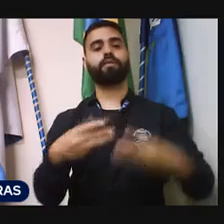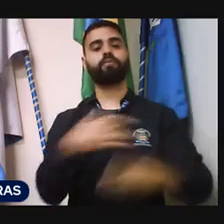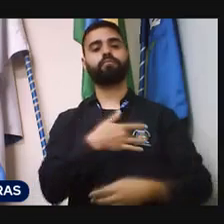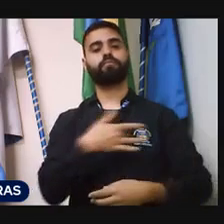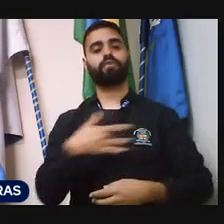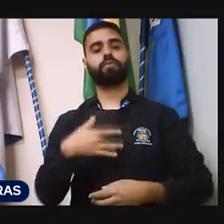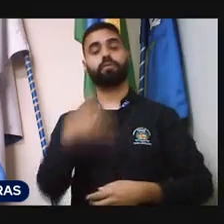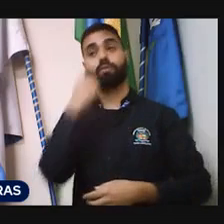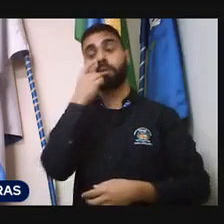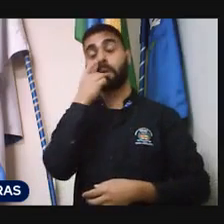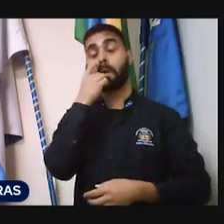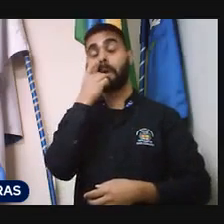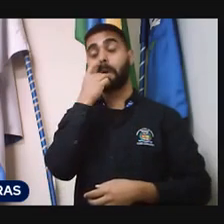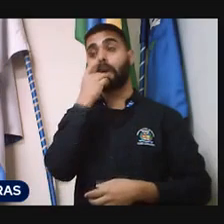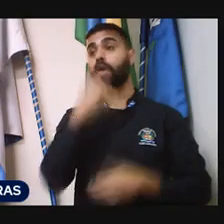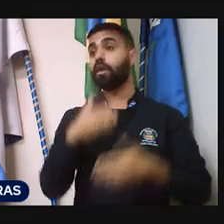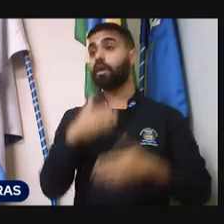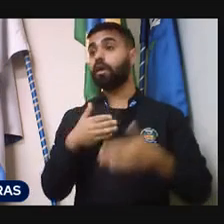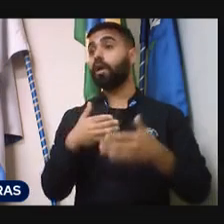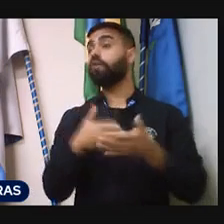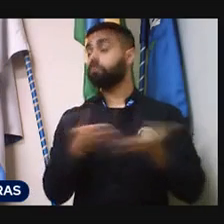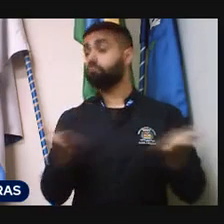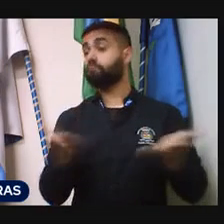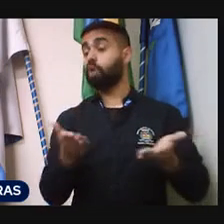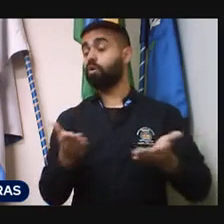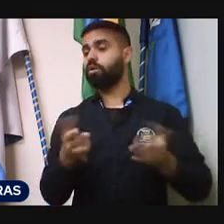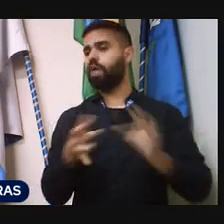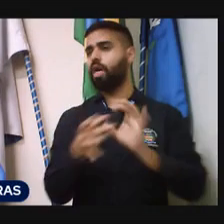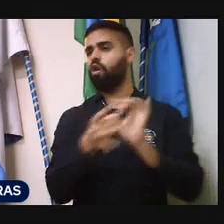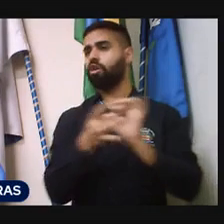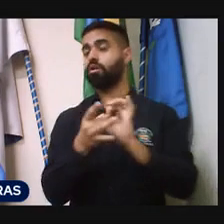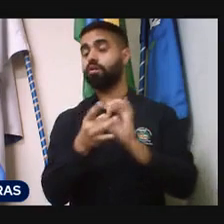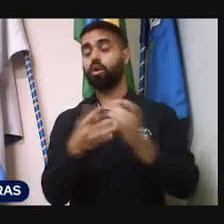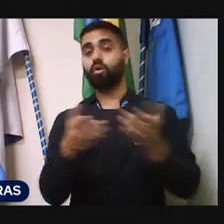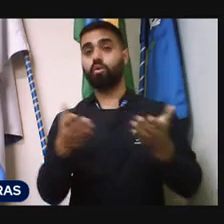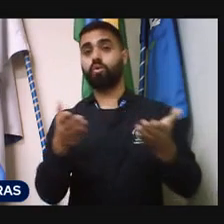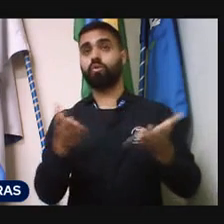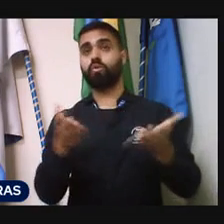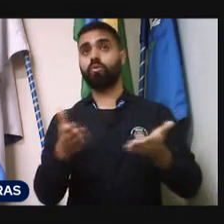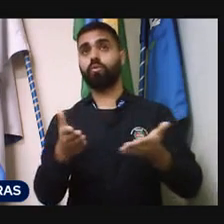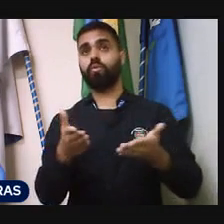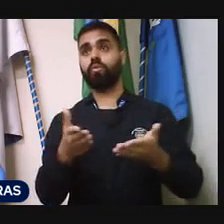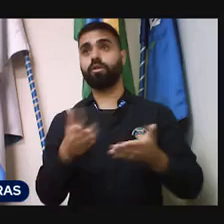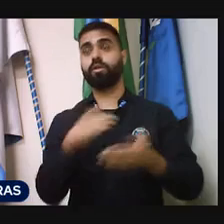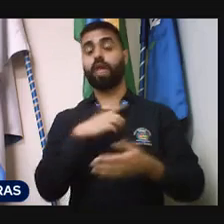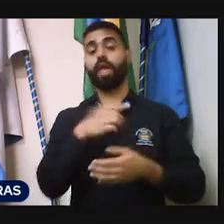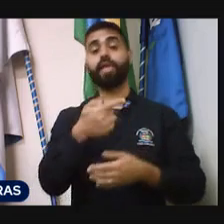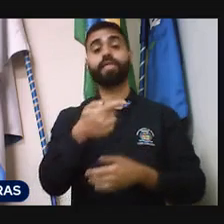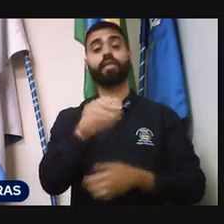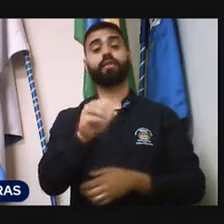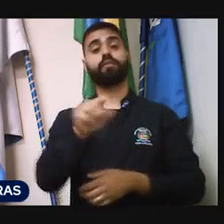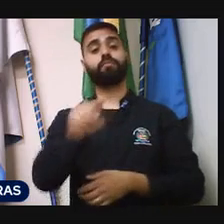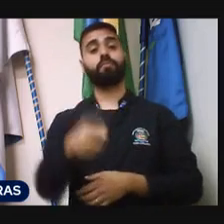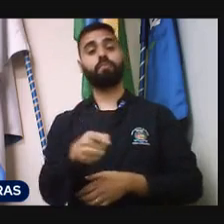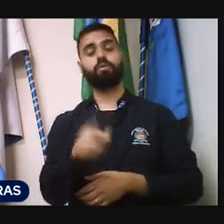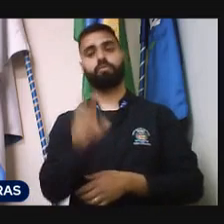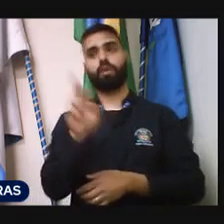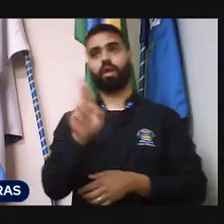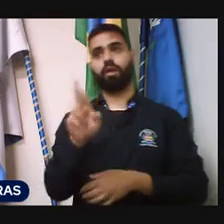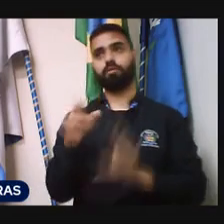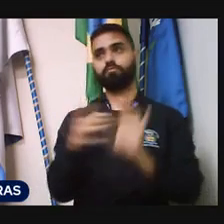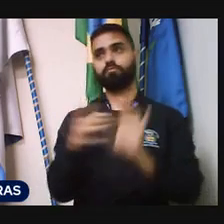que vem até hoje né E hoje r$ 1000 eu